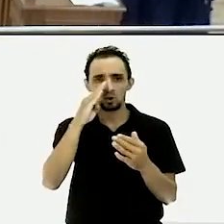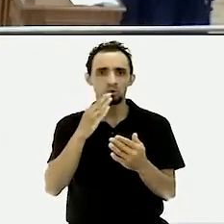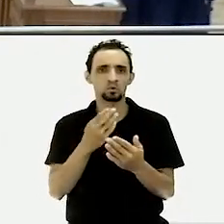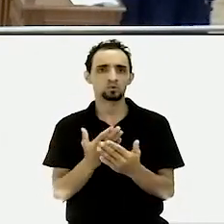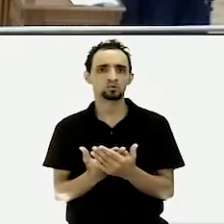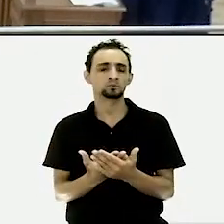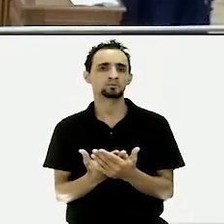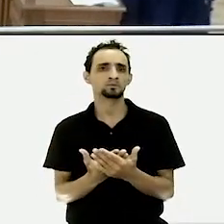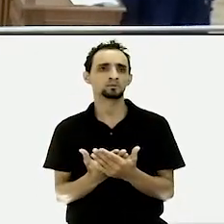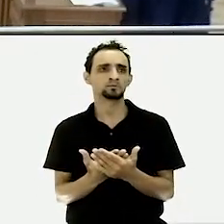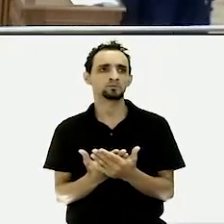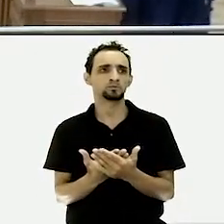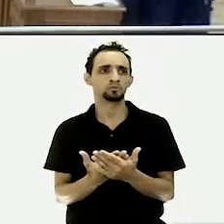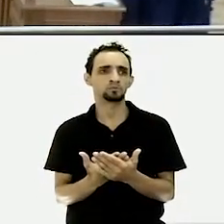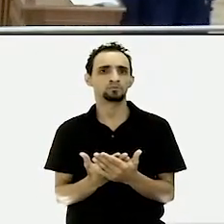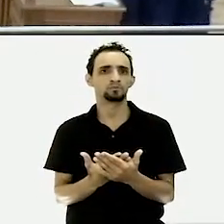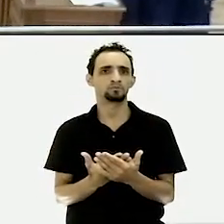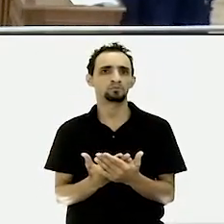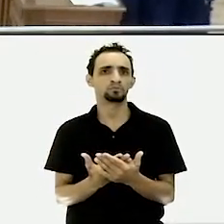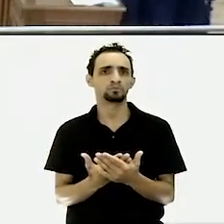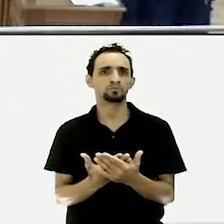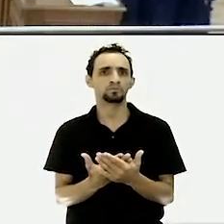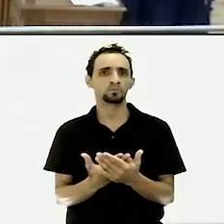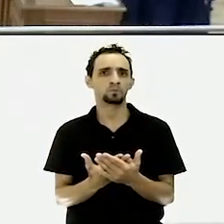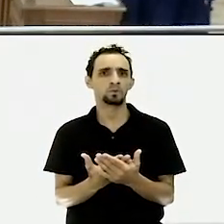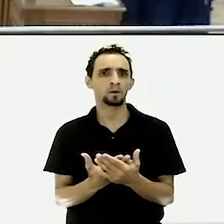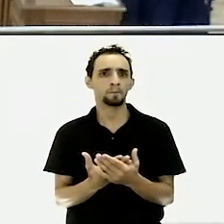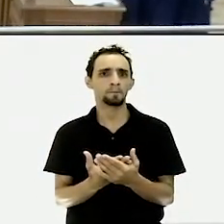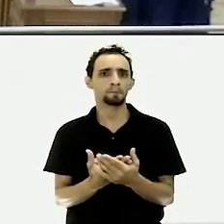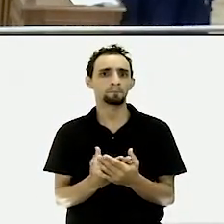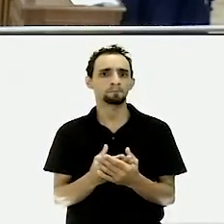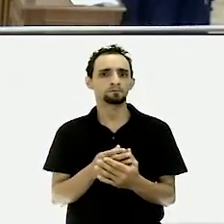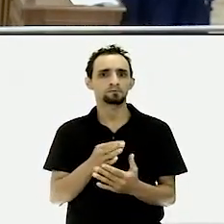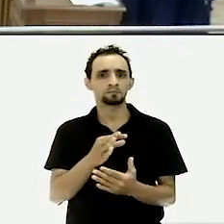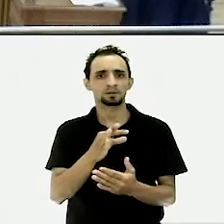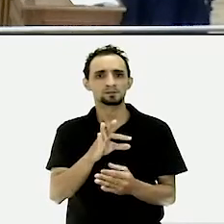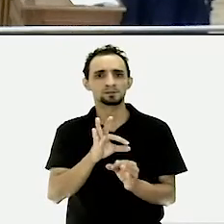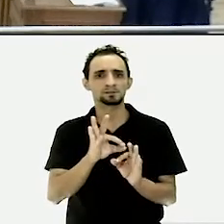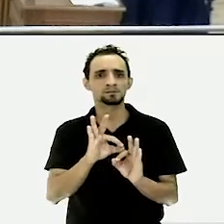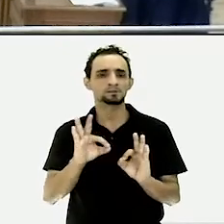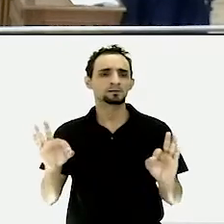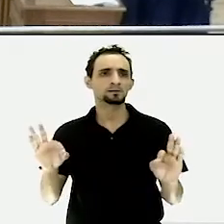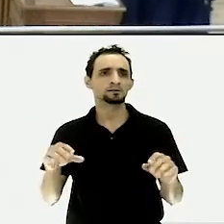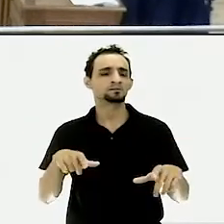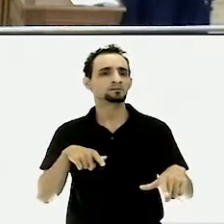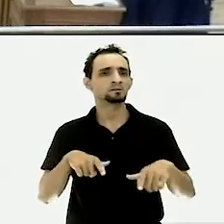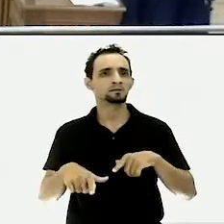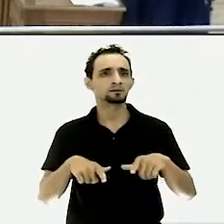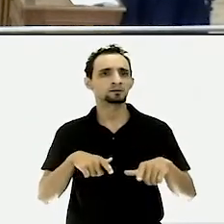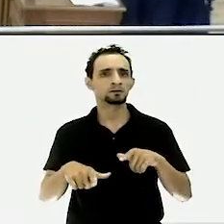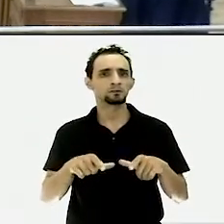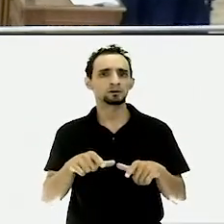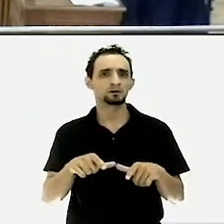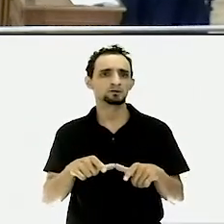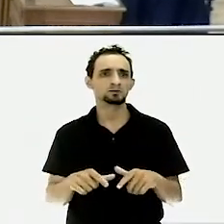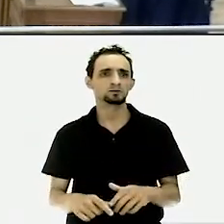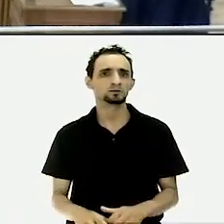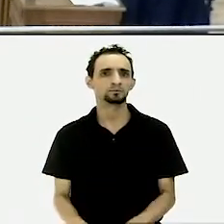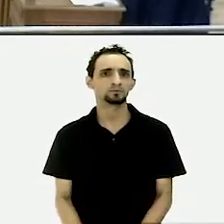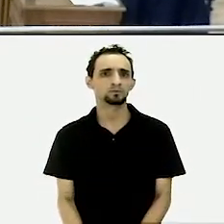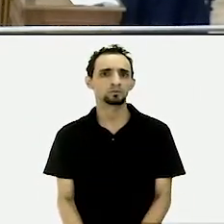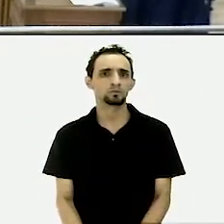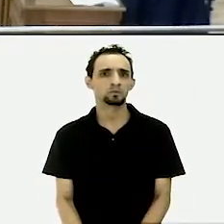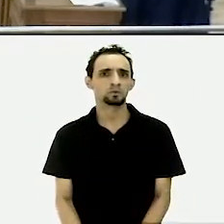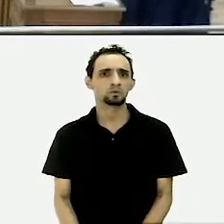pessoas do CAPS têm realizado em nosso município para tentar diminuir o número